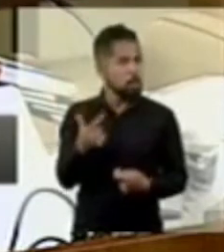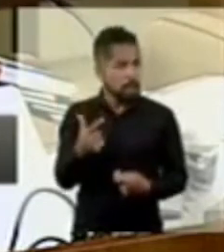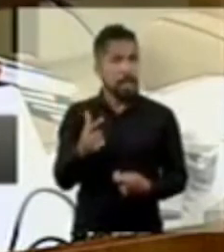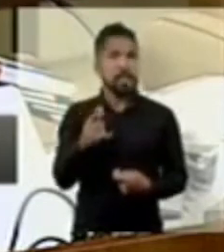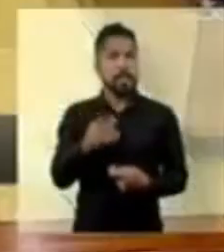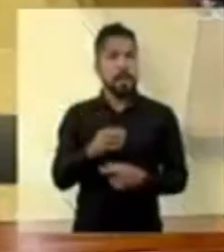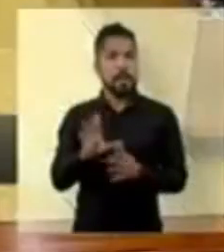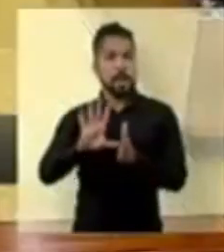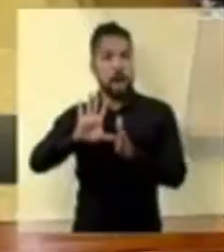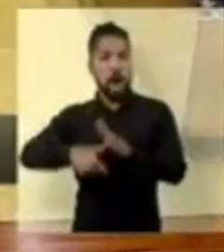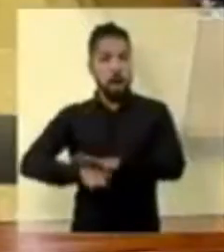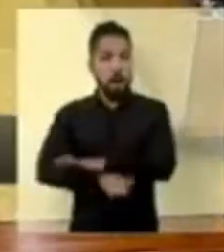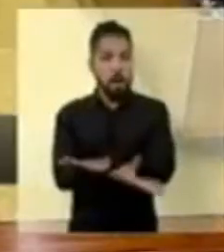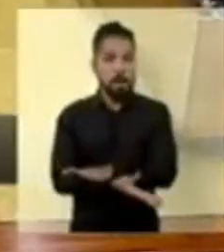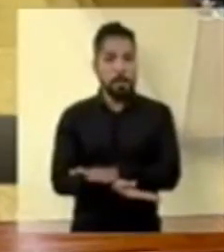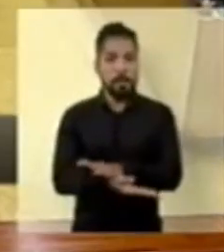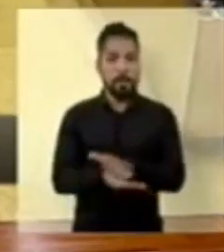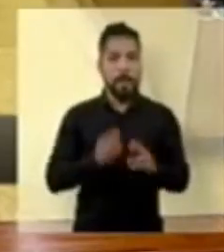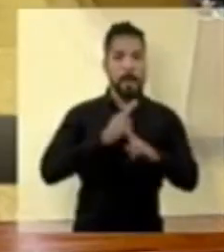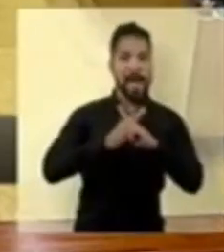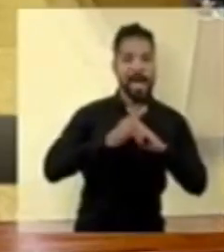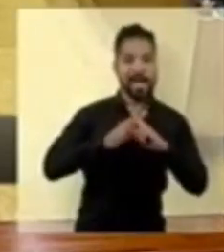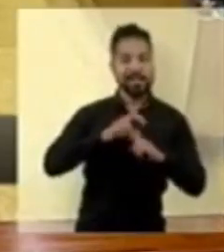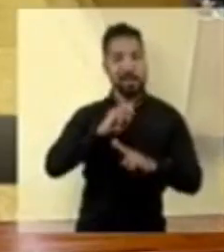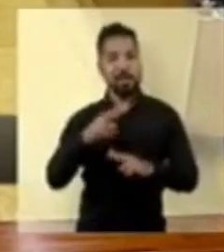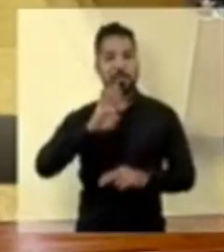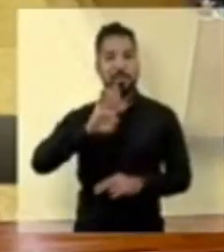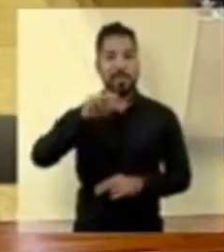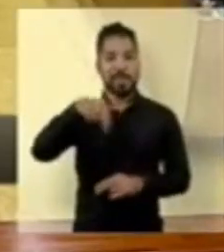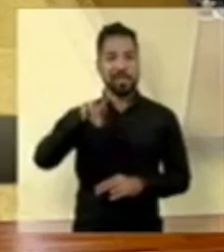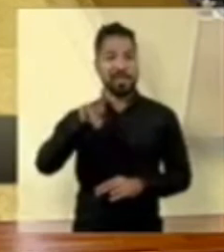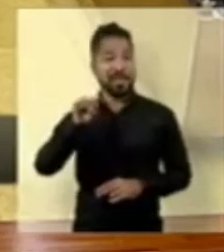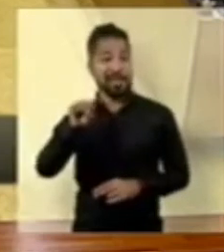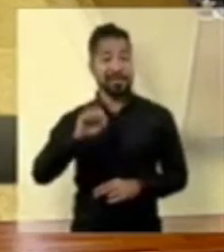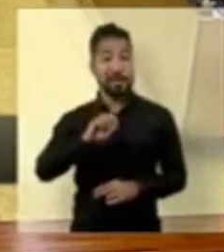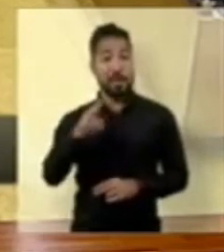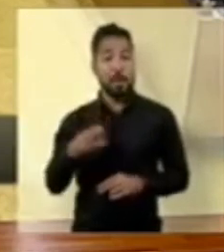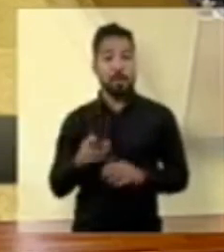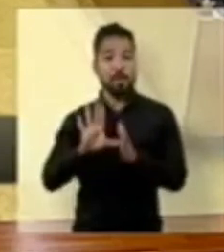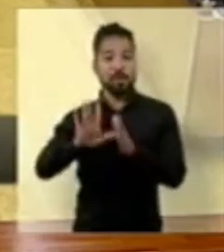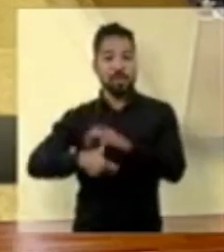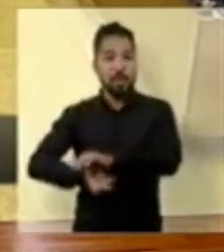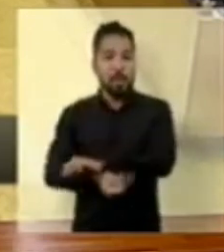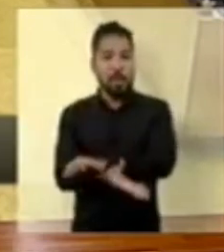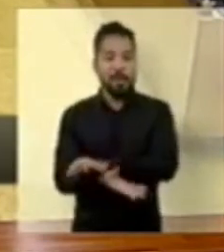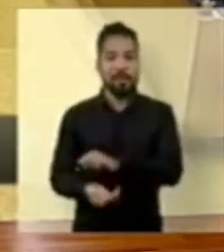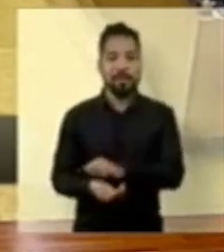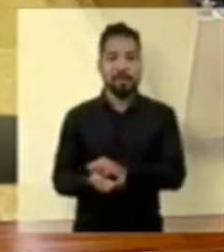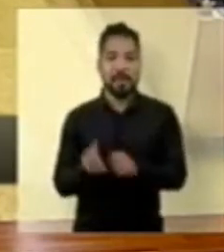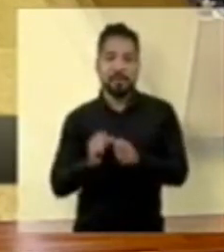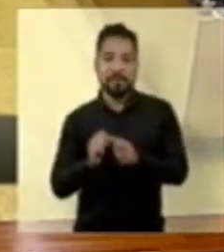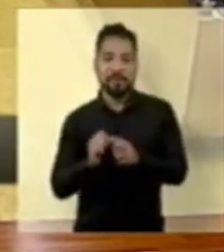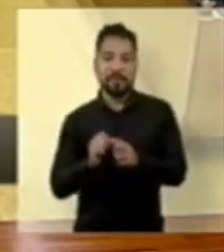propina para o financiamento da caixa ou do bnds ou propina pra colocar dispositivo em medida